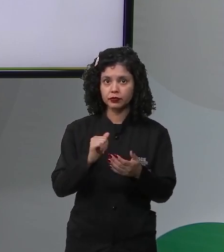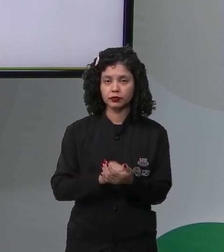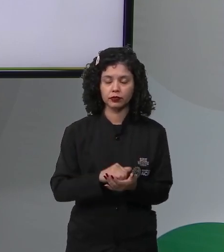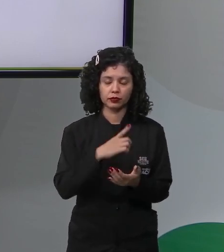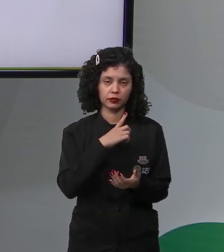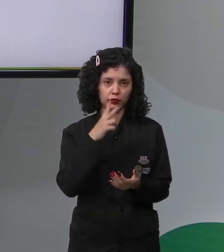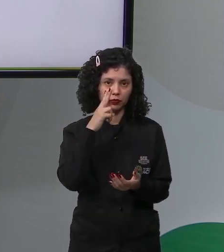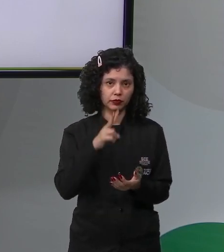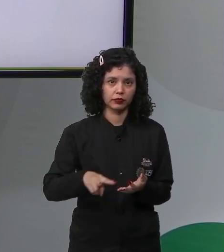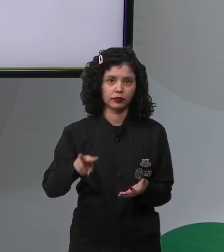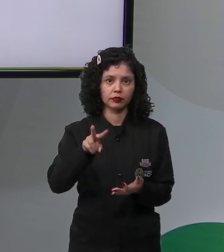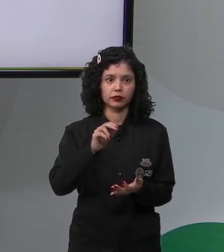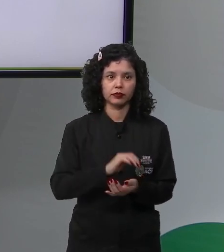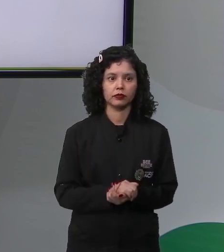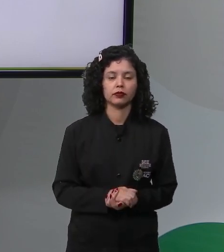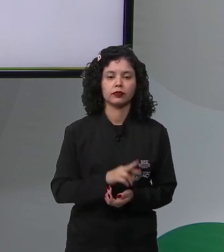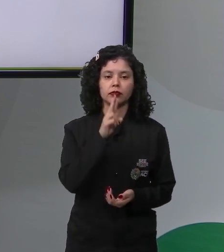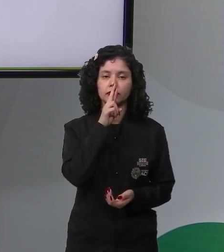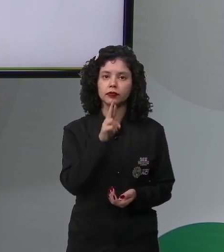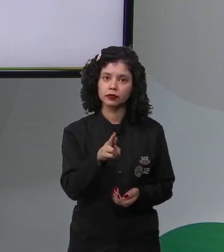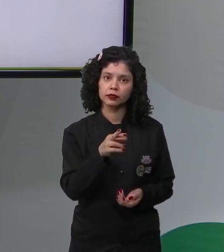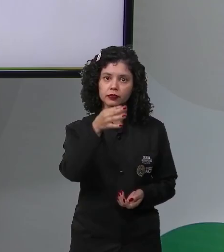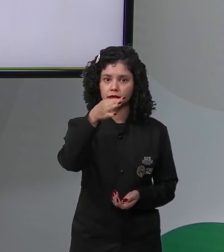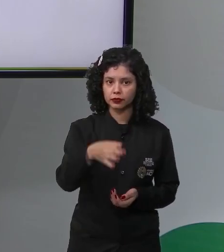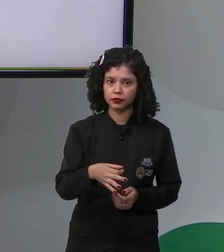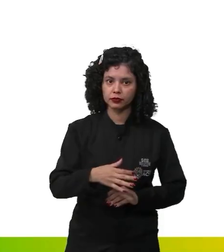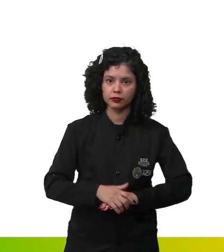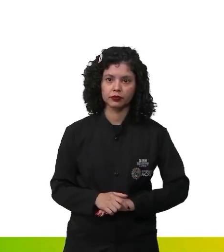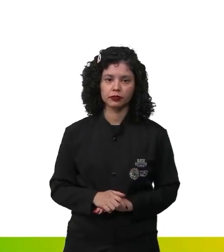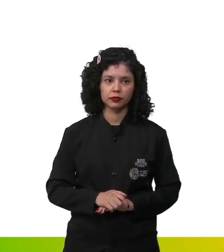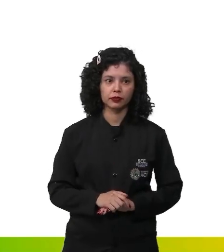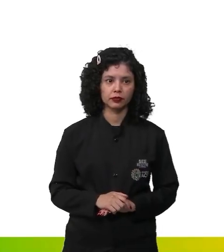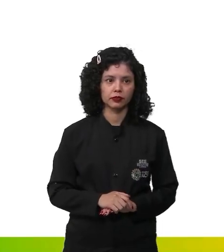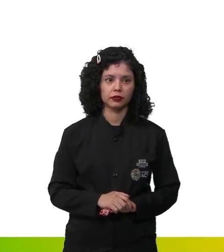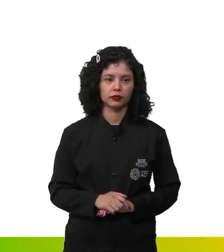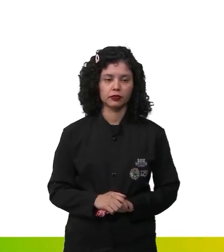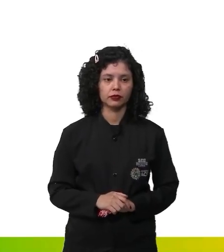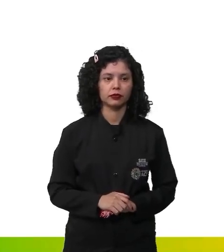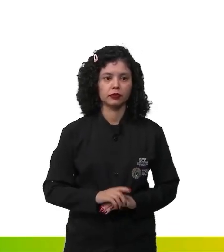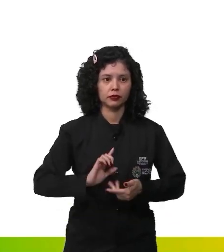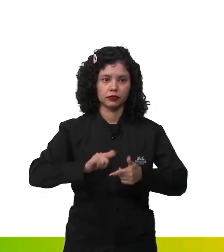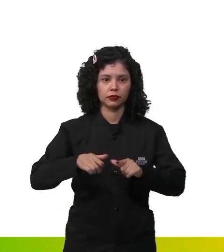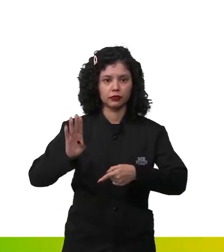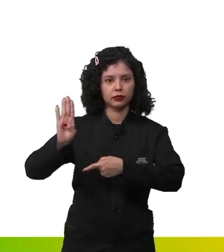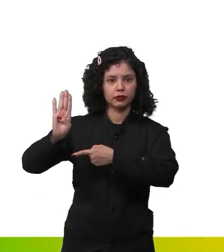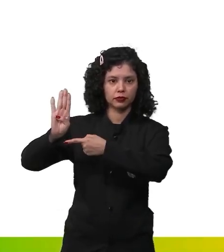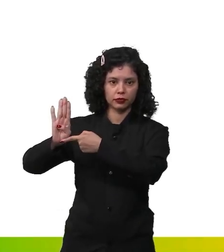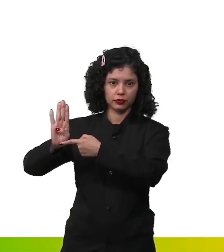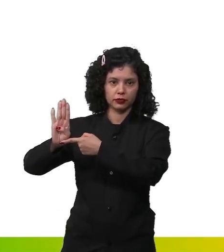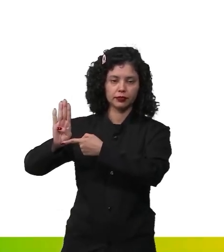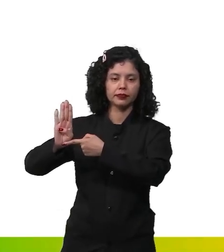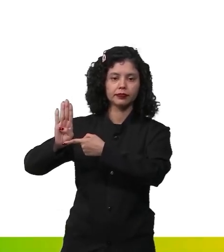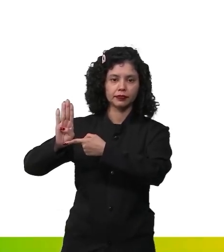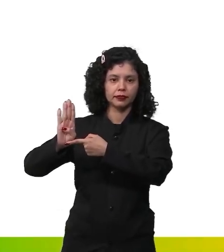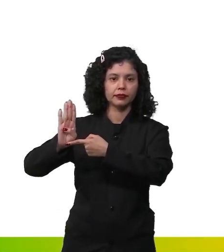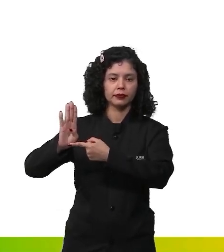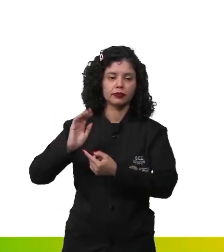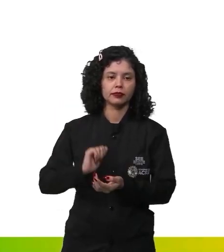vamos visualizar qual a alternativa correta? Que ela está expressa justamente na letra